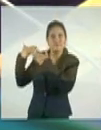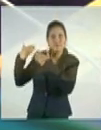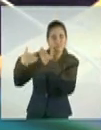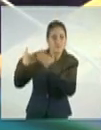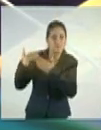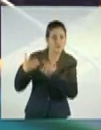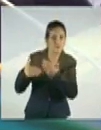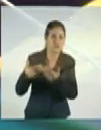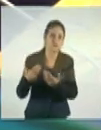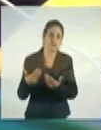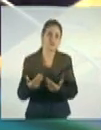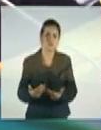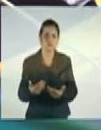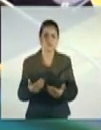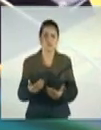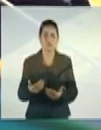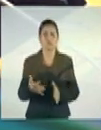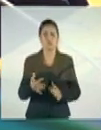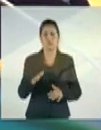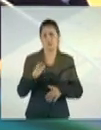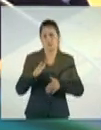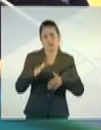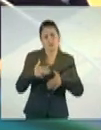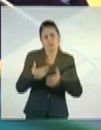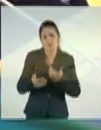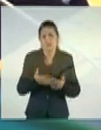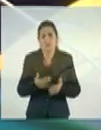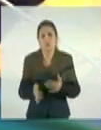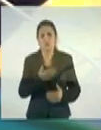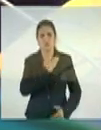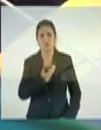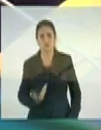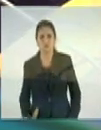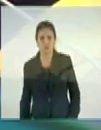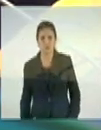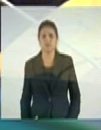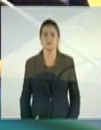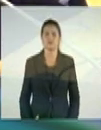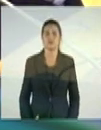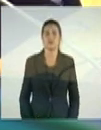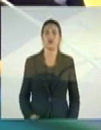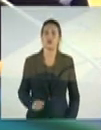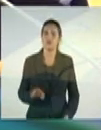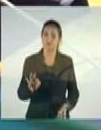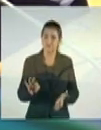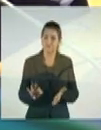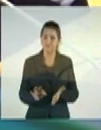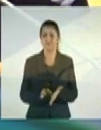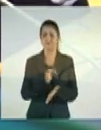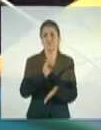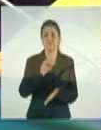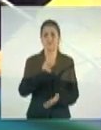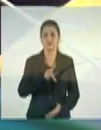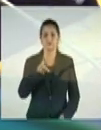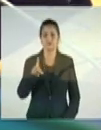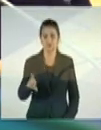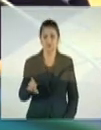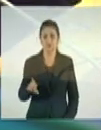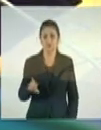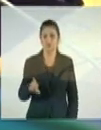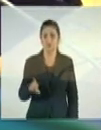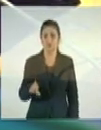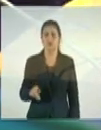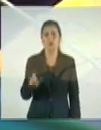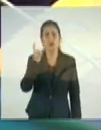governo situação governo de oposição a questão dos professores contratados Na verdade o interesse